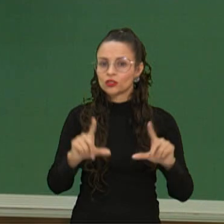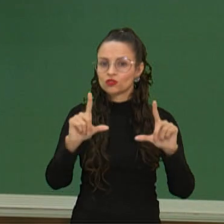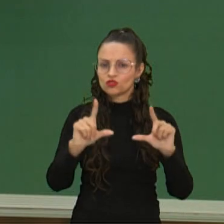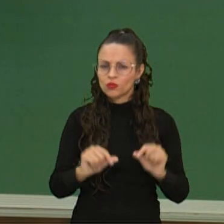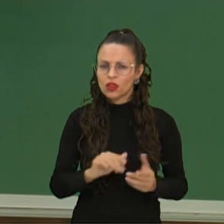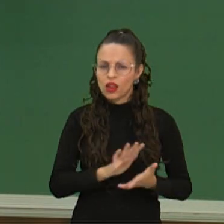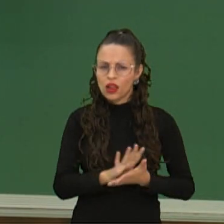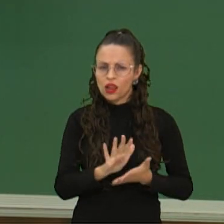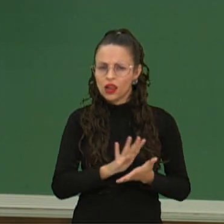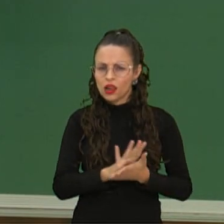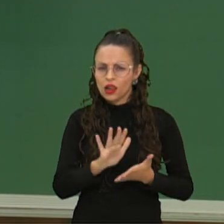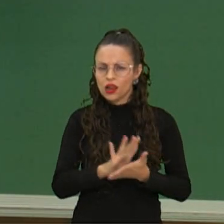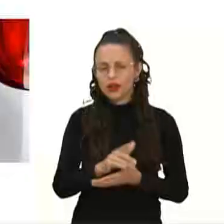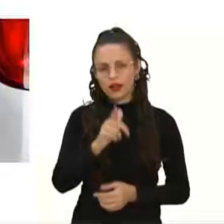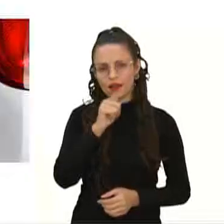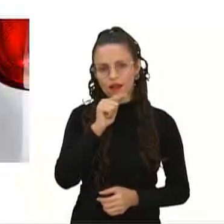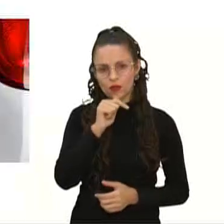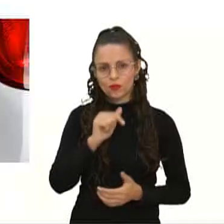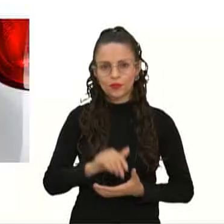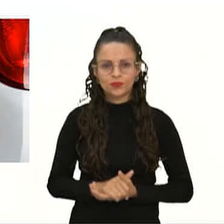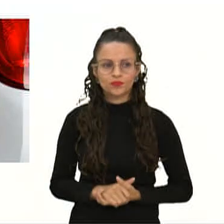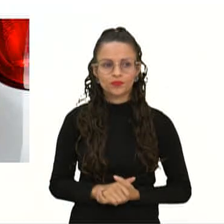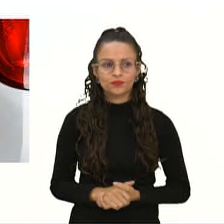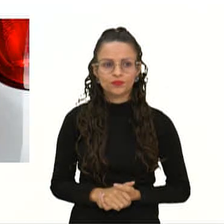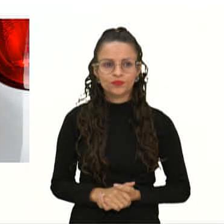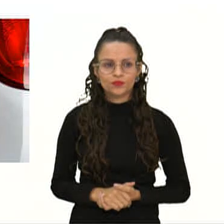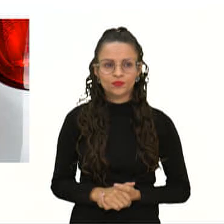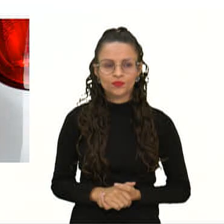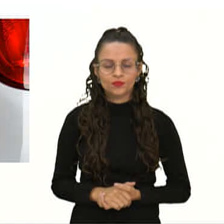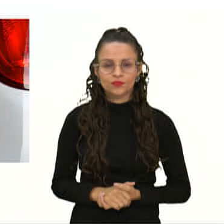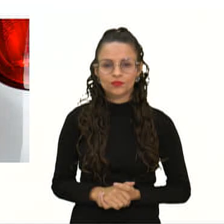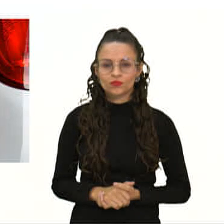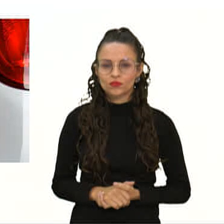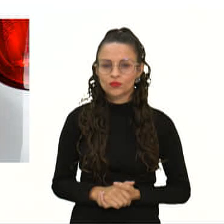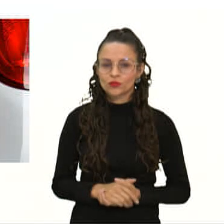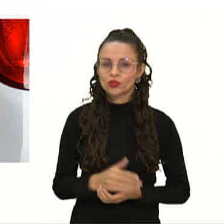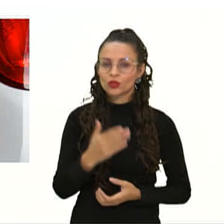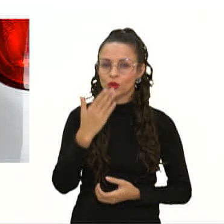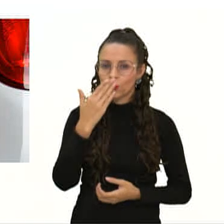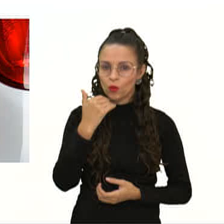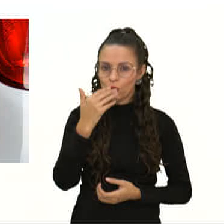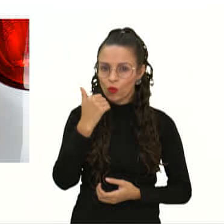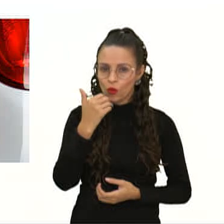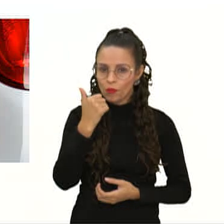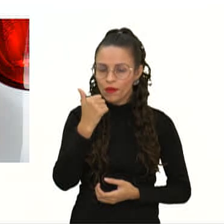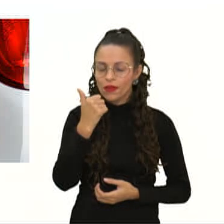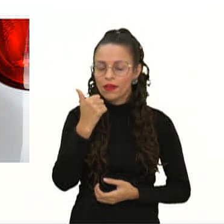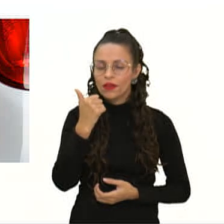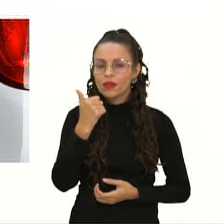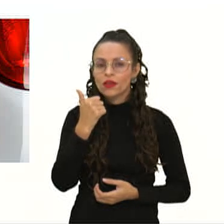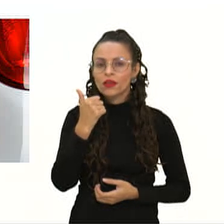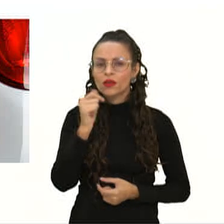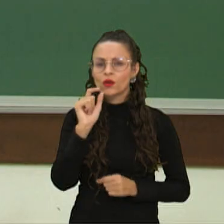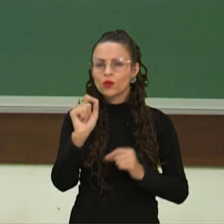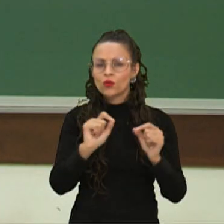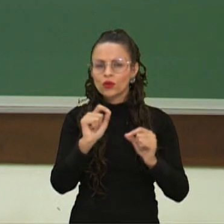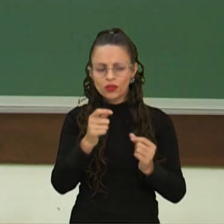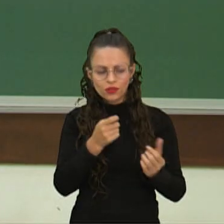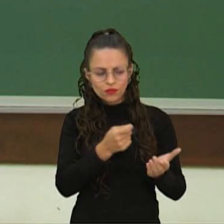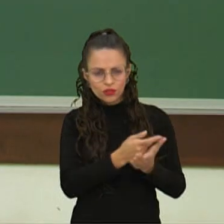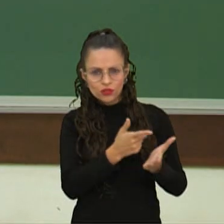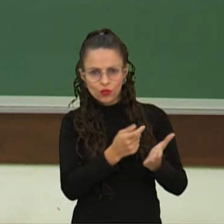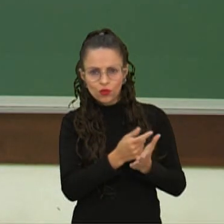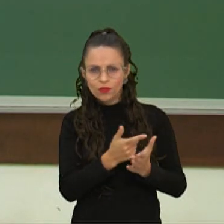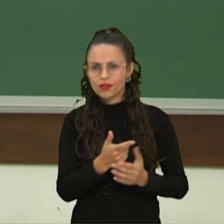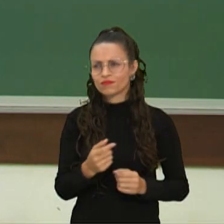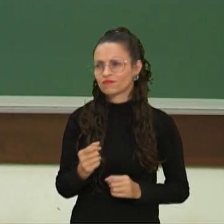de água. Eat the food you buy. Comer a comida que você compra, tá aqui. Parece meio óbvio, é lógico que